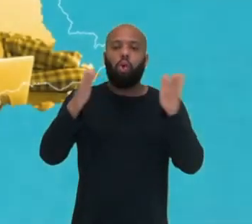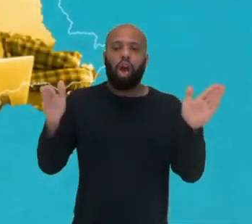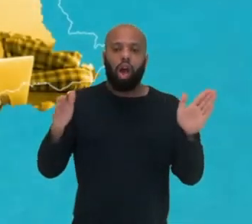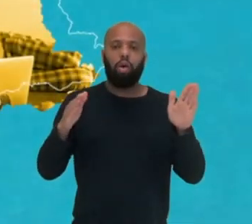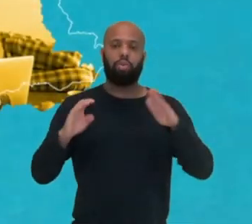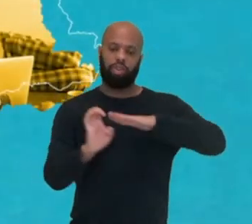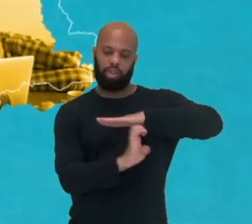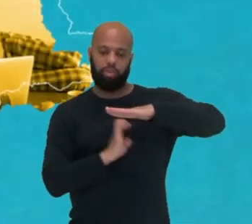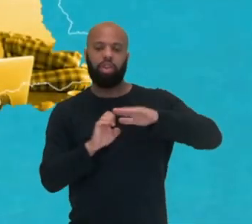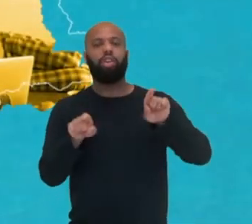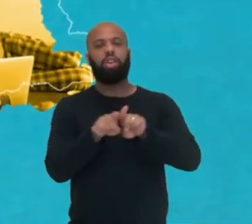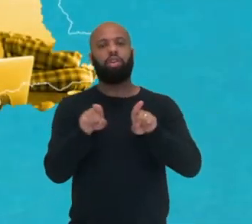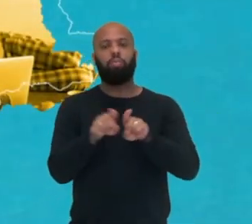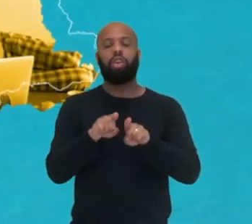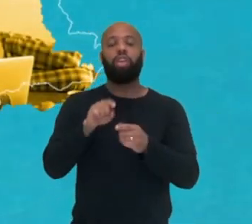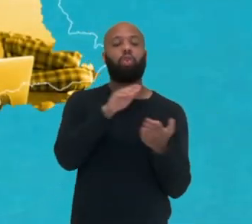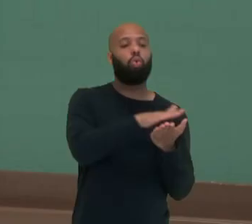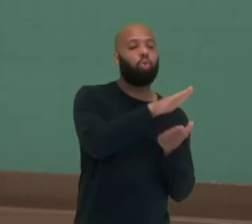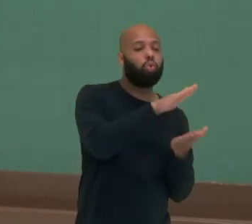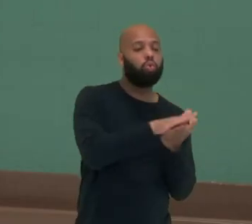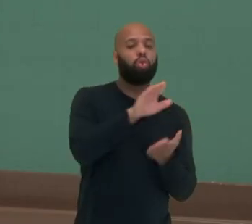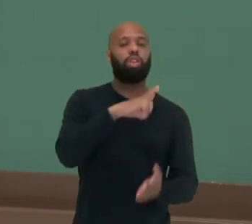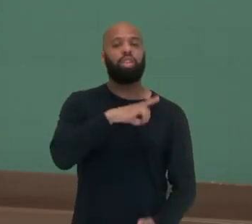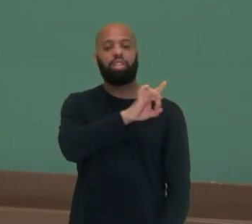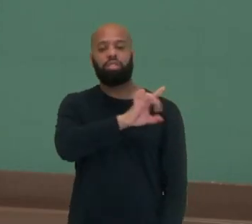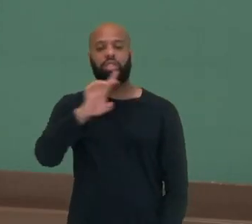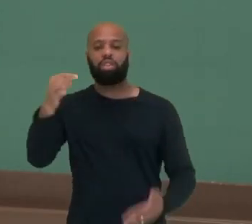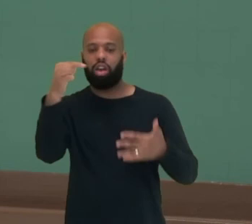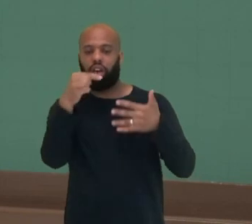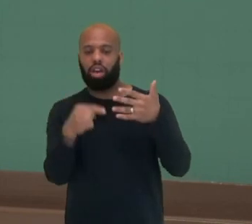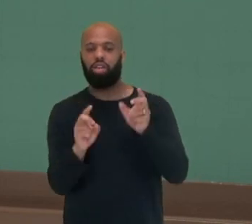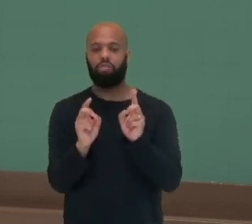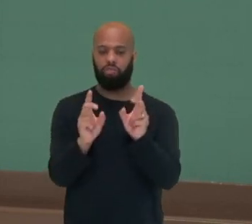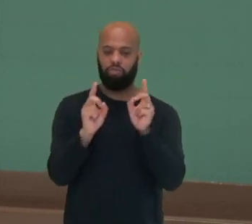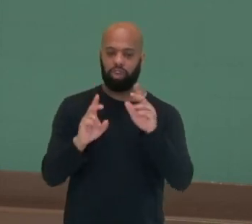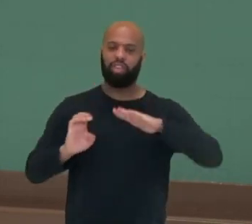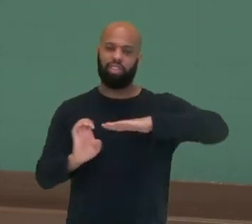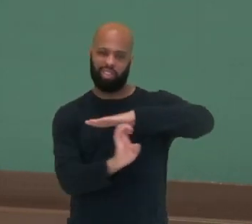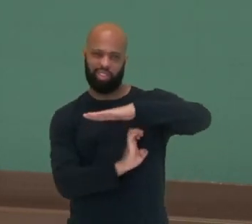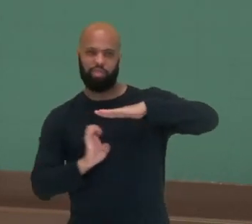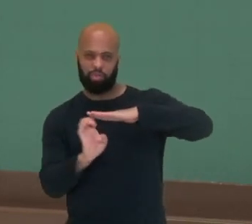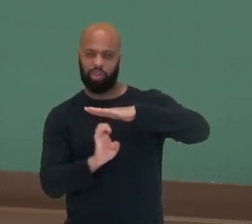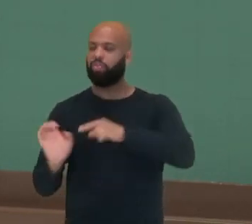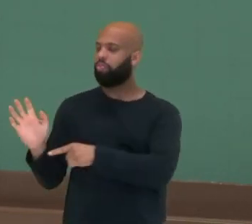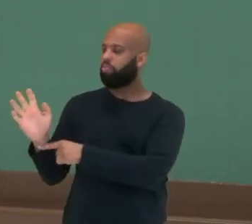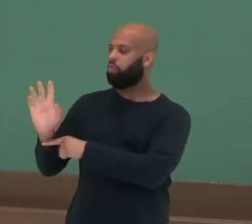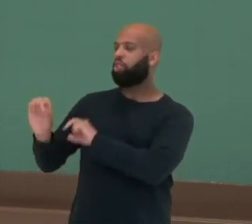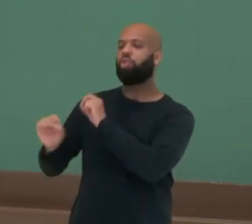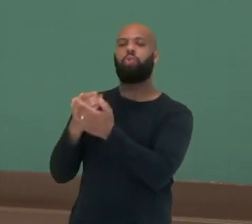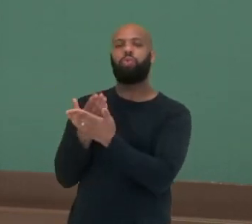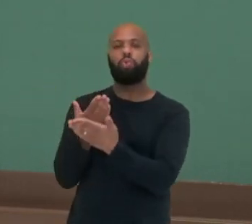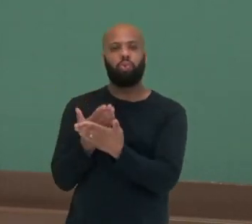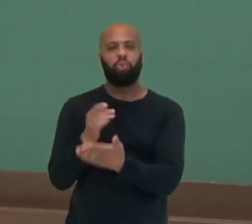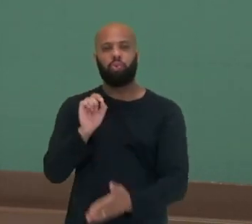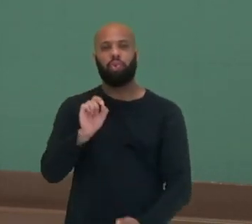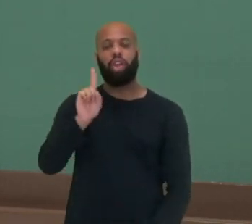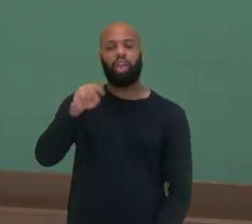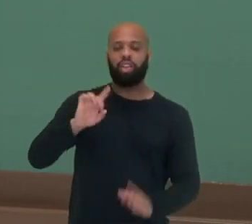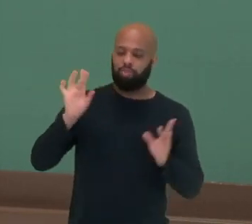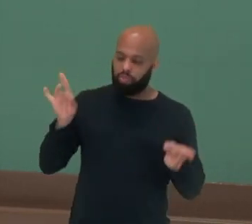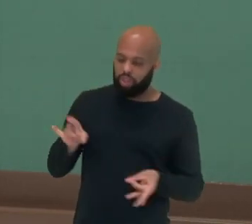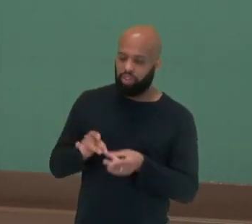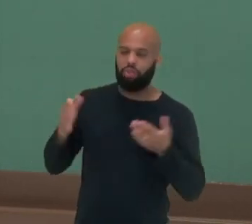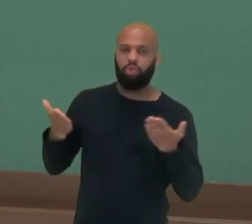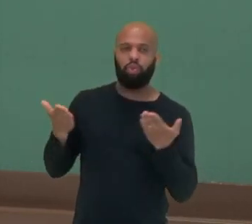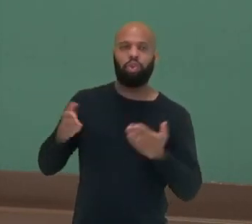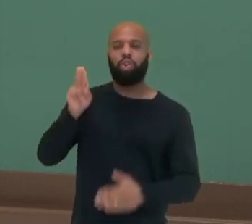também o levantamento do custo de cada um dos itens que tenha na empresa. Nesse vídeo nós conversamos especificamente